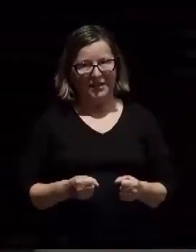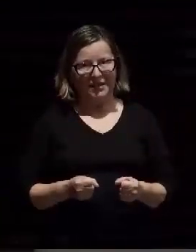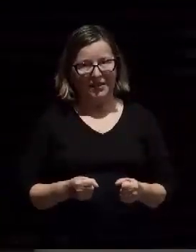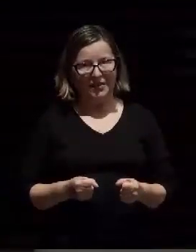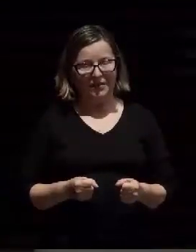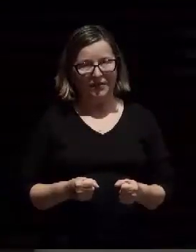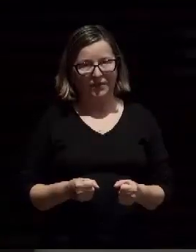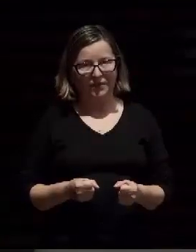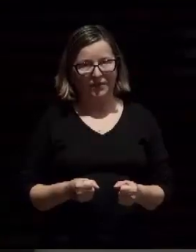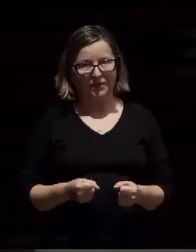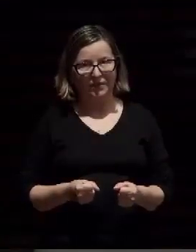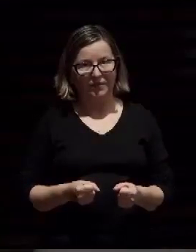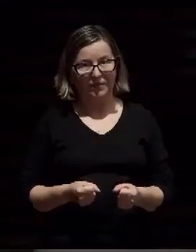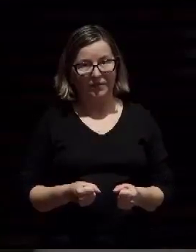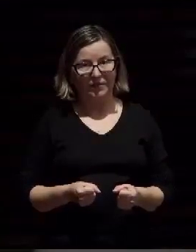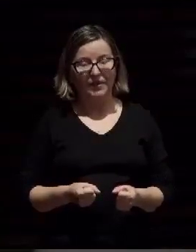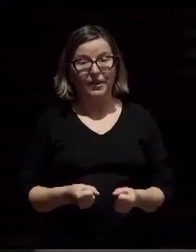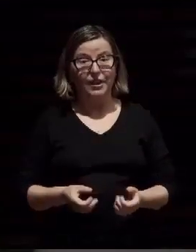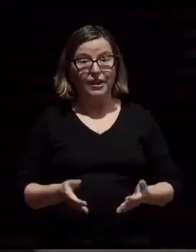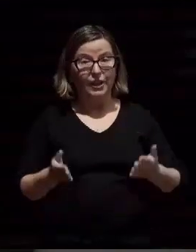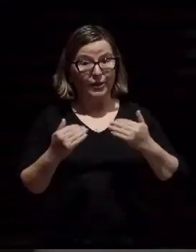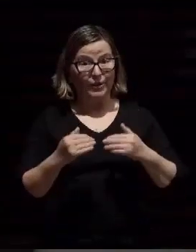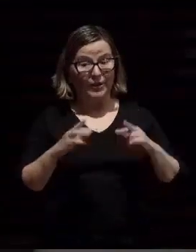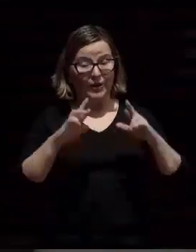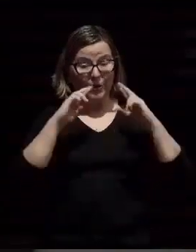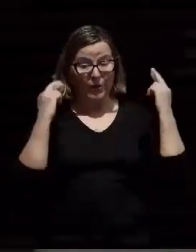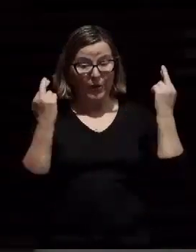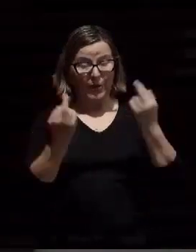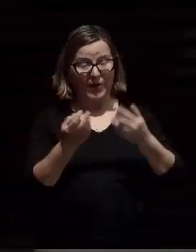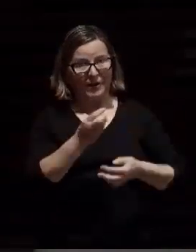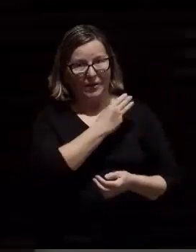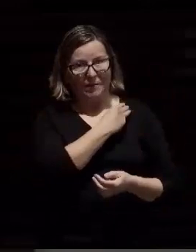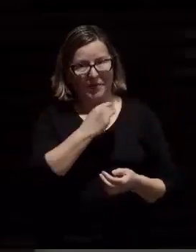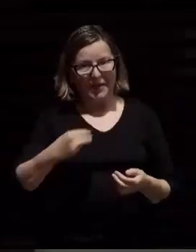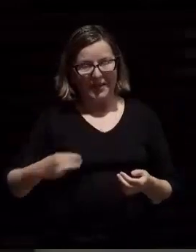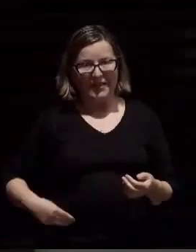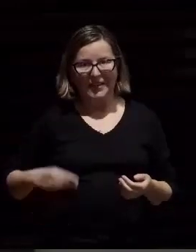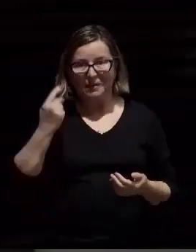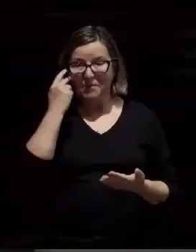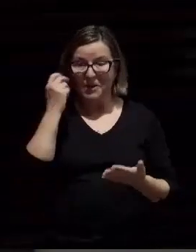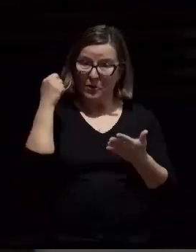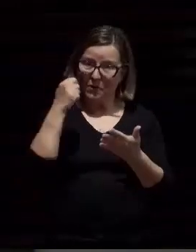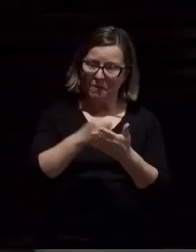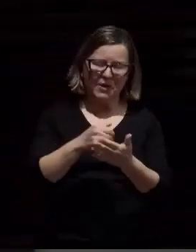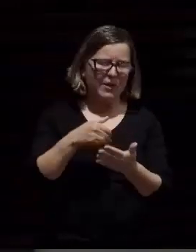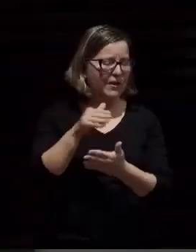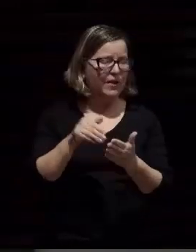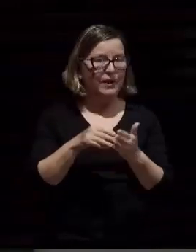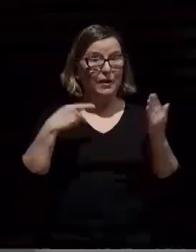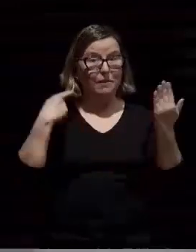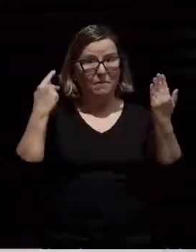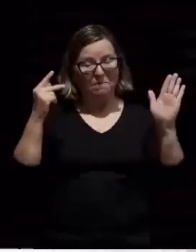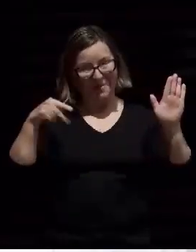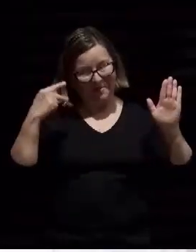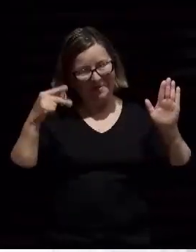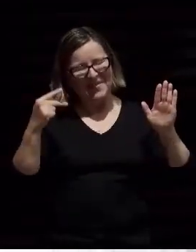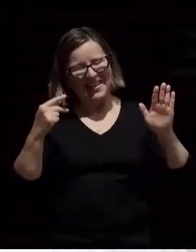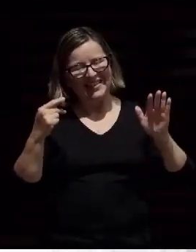reino messiânico para o cumprimento de todas as promessas do Antigo Testamento.